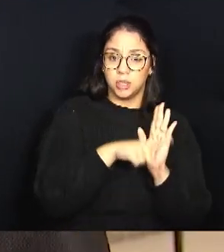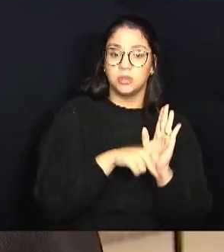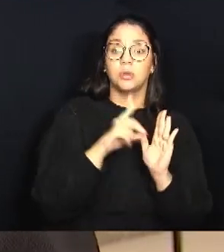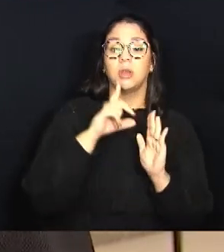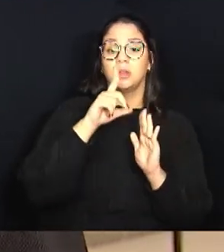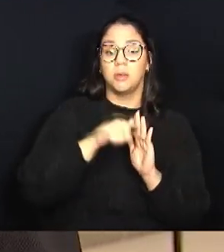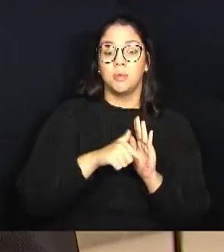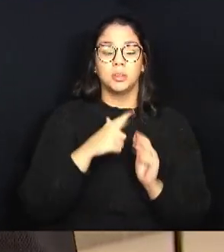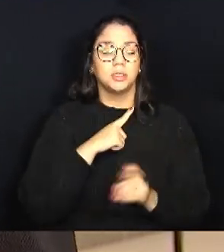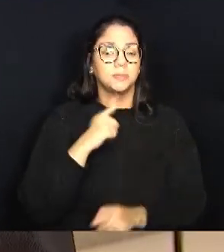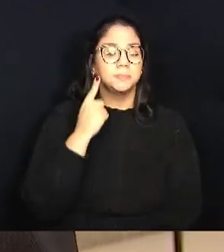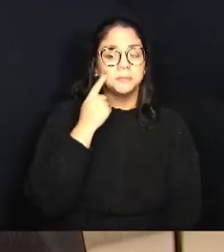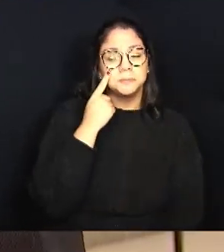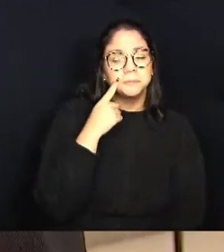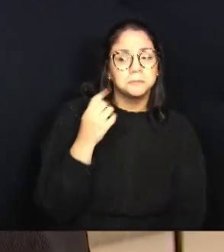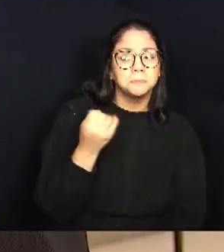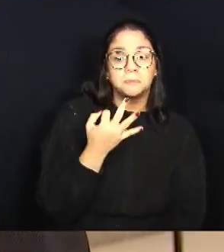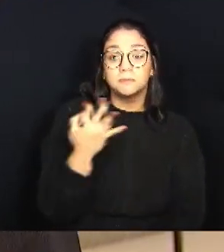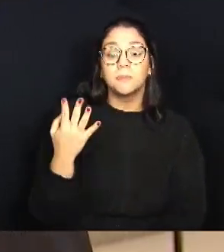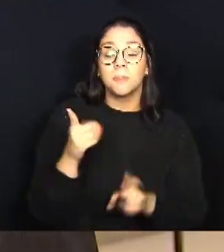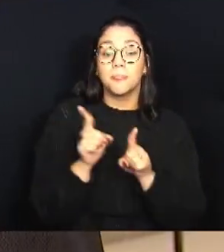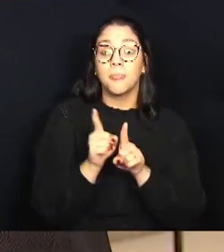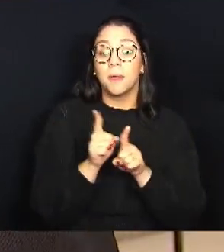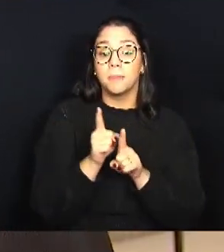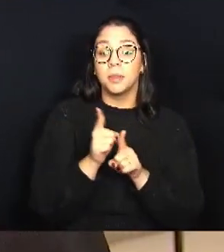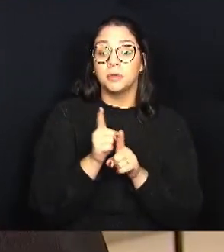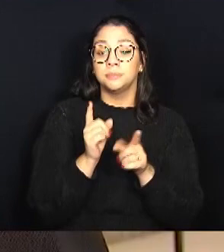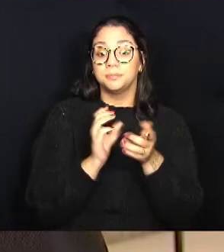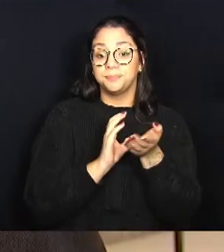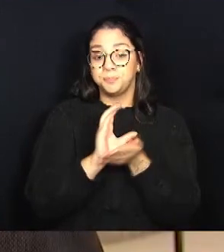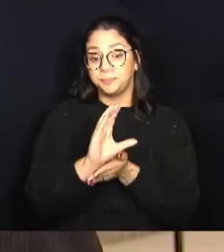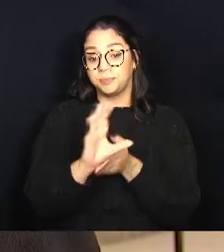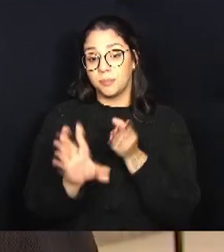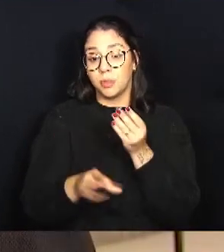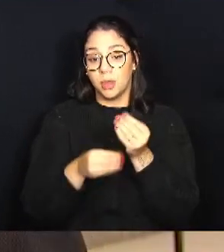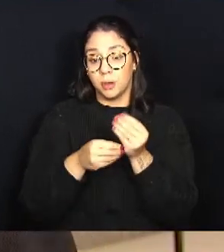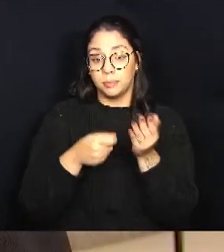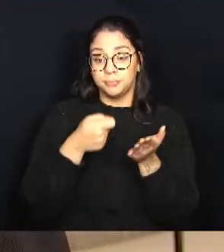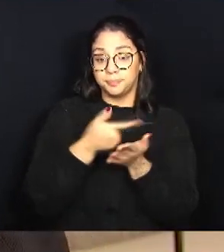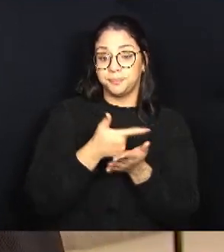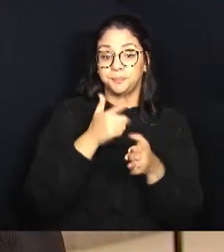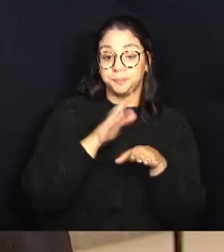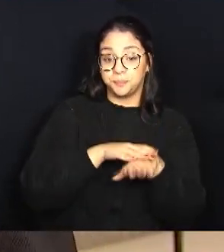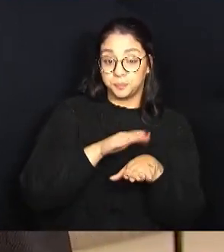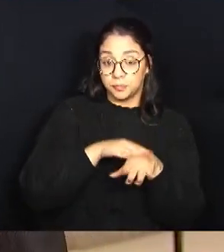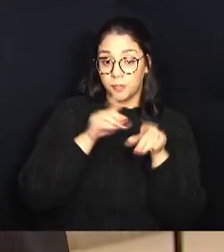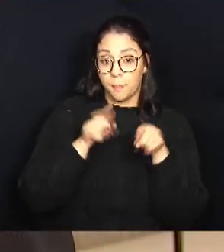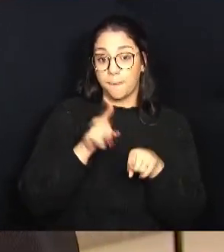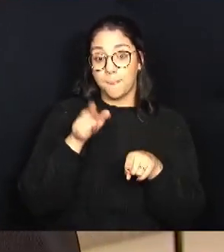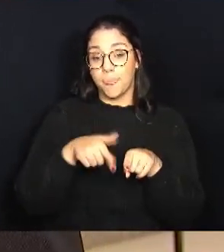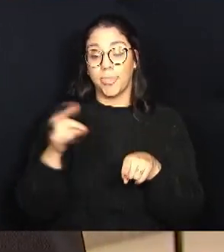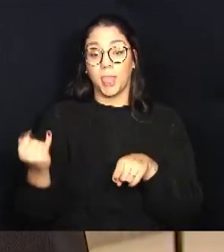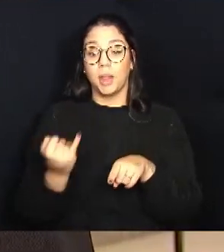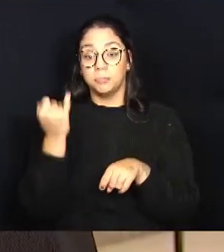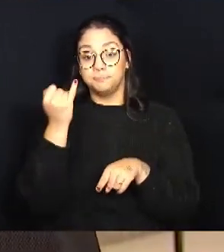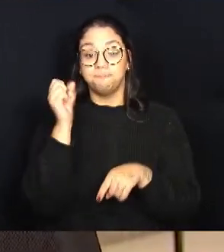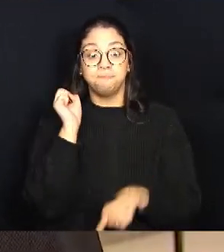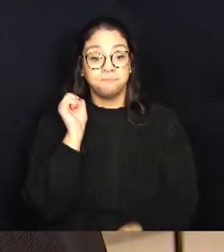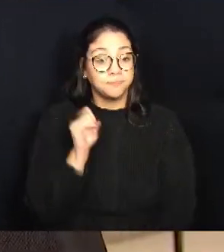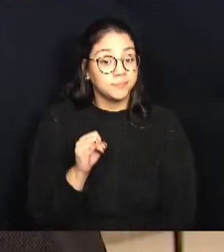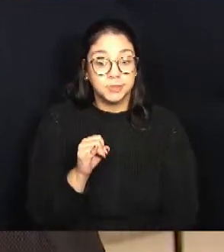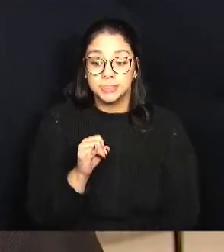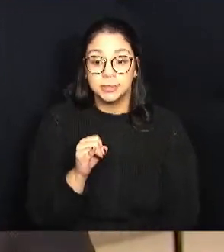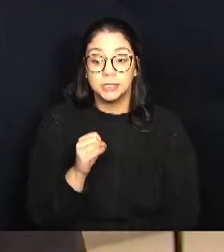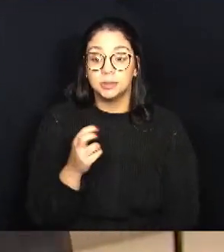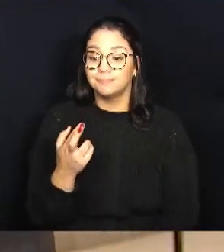teremos a estimativa de custo, inclusive para destinar emendas ou recursos para executar essa obra tão importante. Caso venha uma